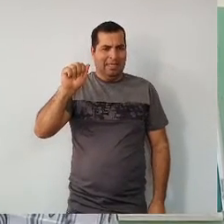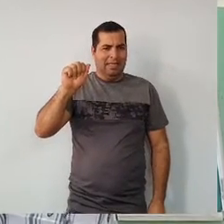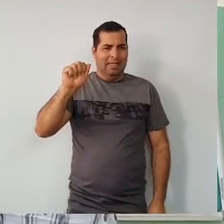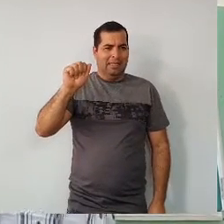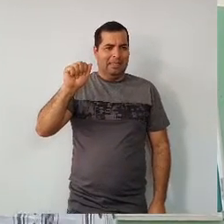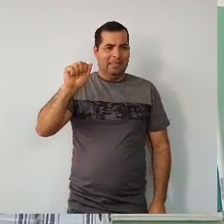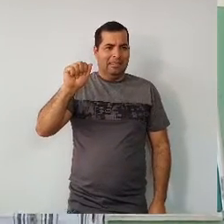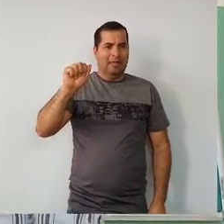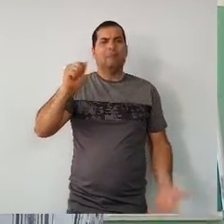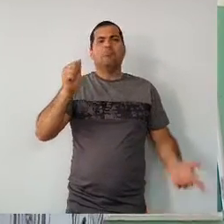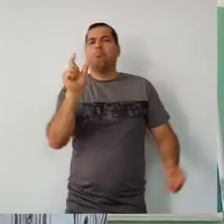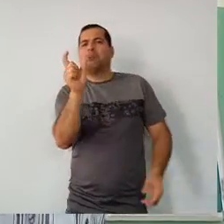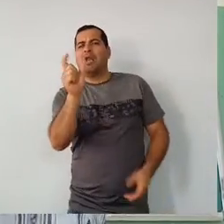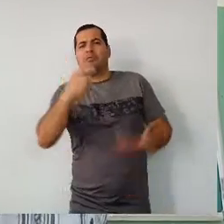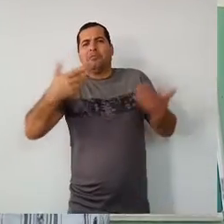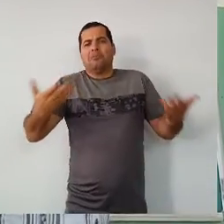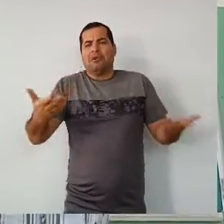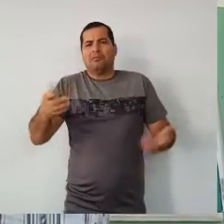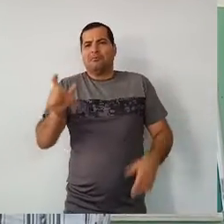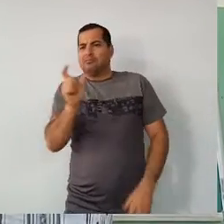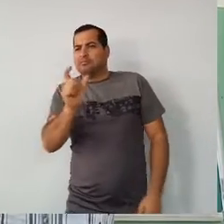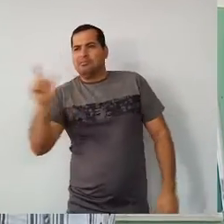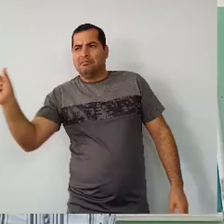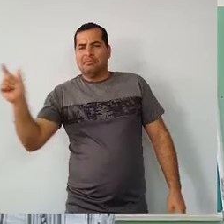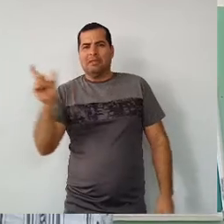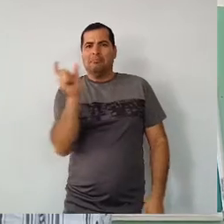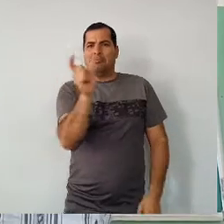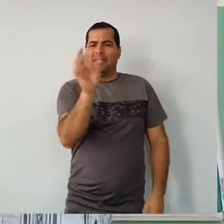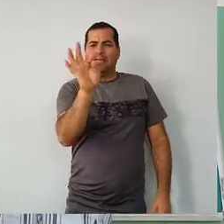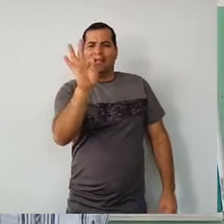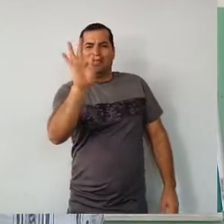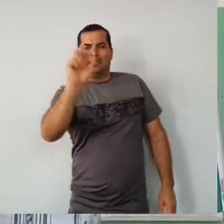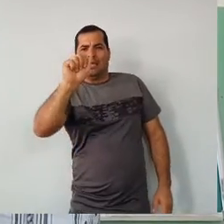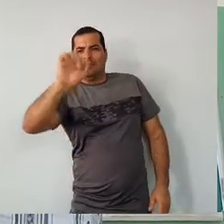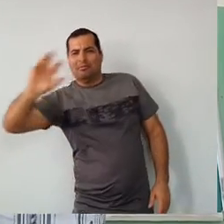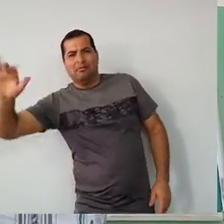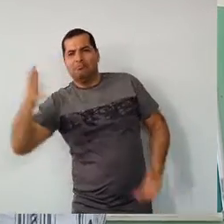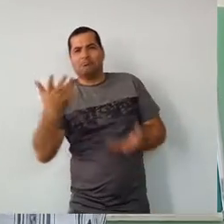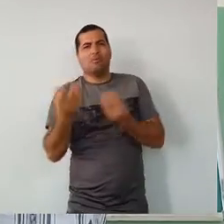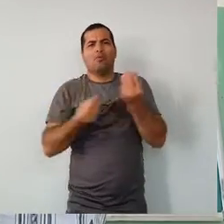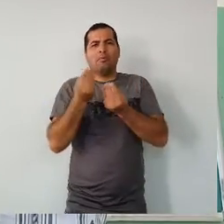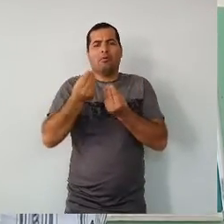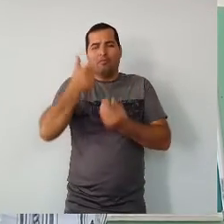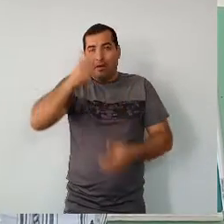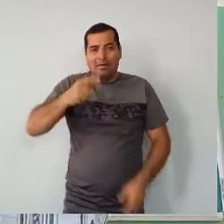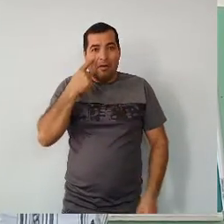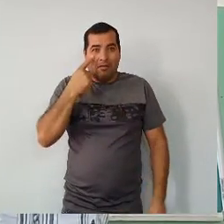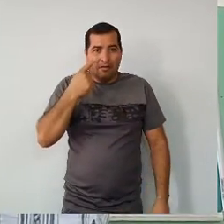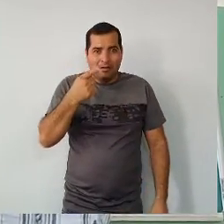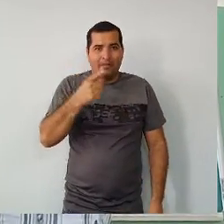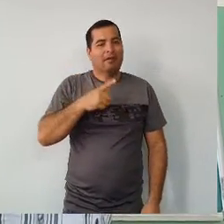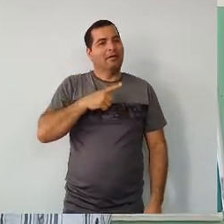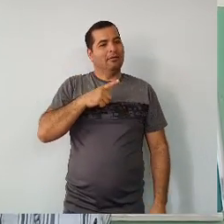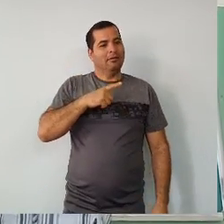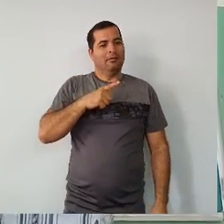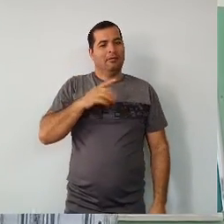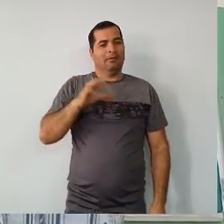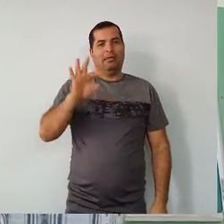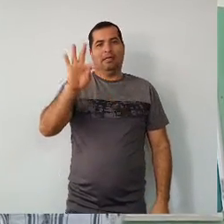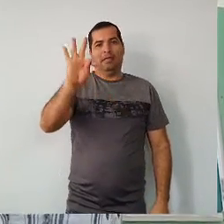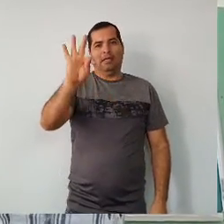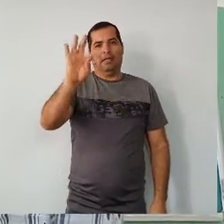nessa sílaba, tá? Quais as palavras que começam com tá? Né? Eu